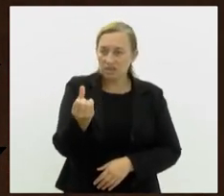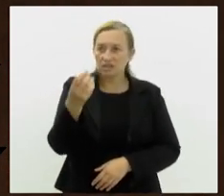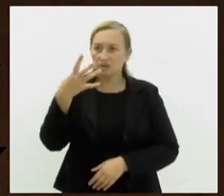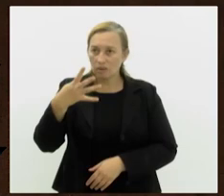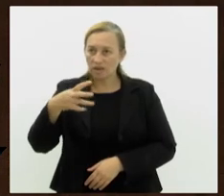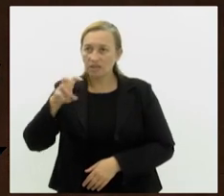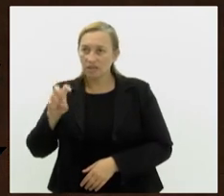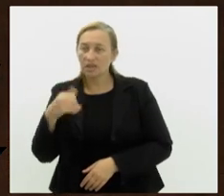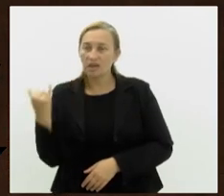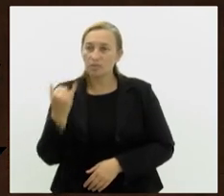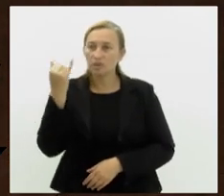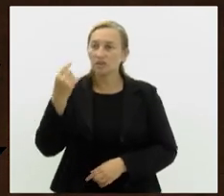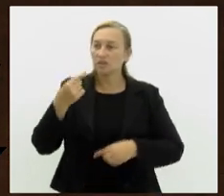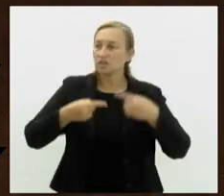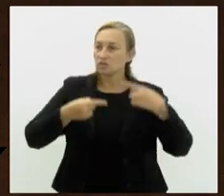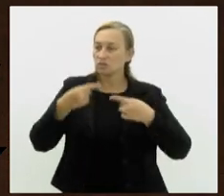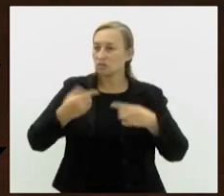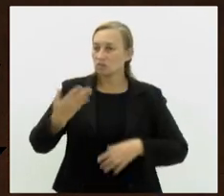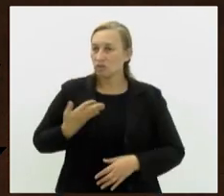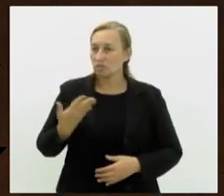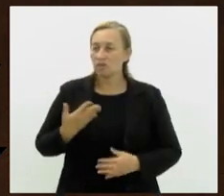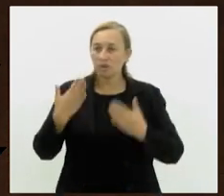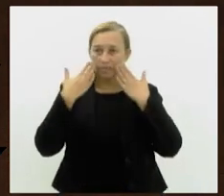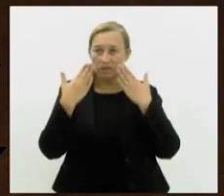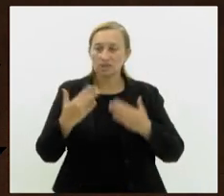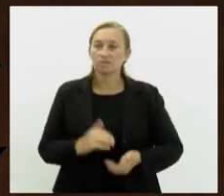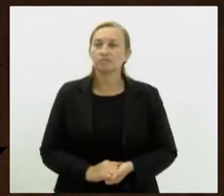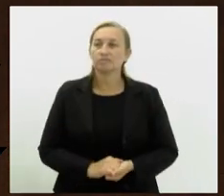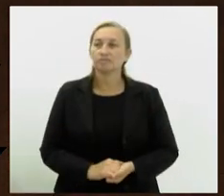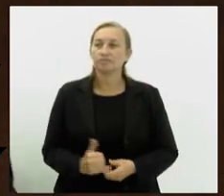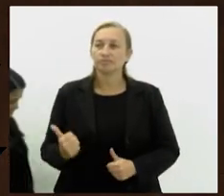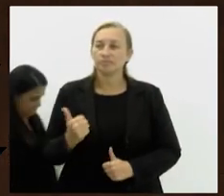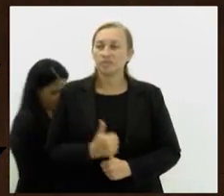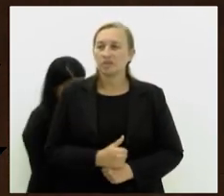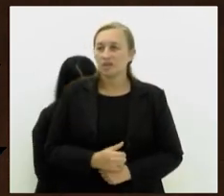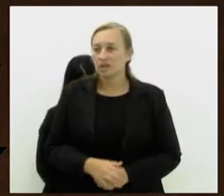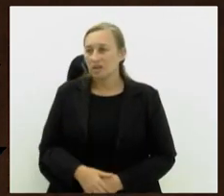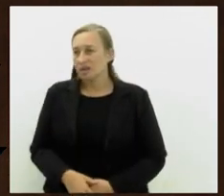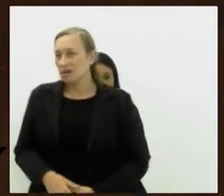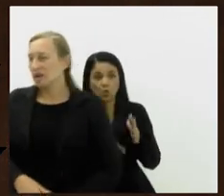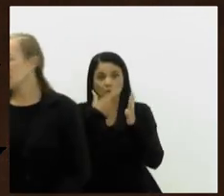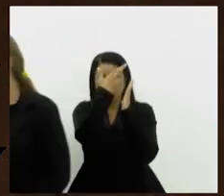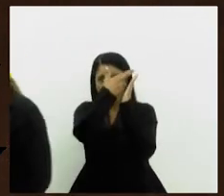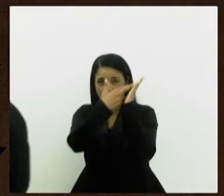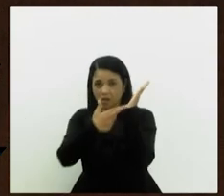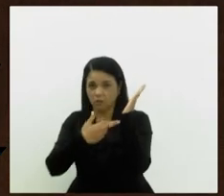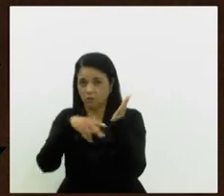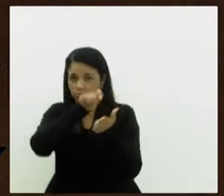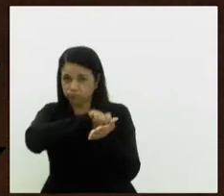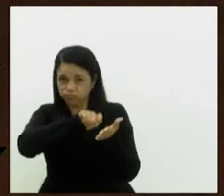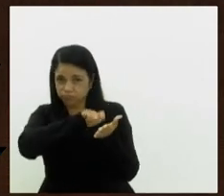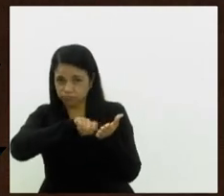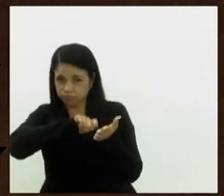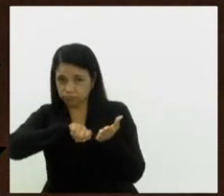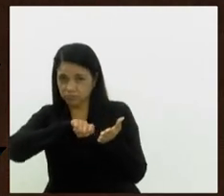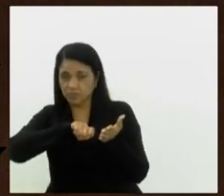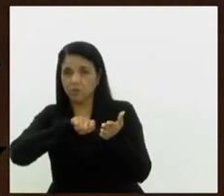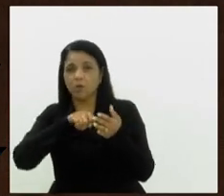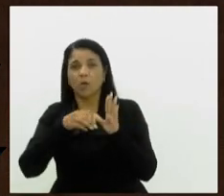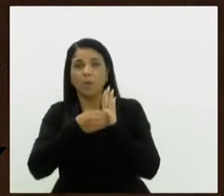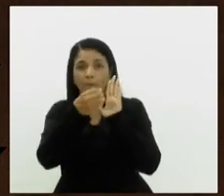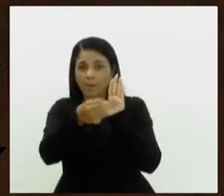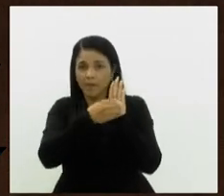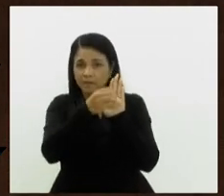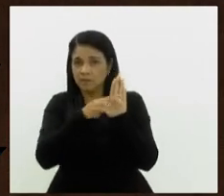importante esse debate do colega que ele aqui apresenta. Trago também o relatório por escrito e gostaria que este parecer